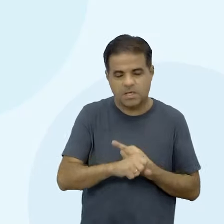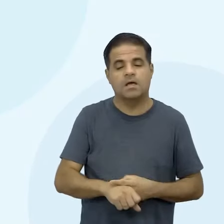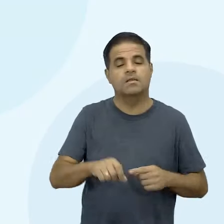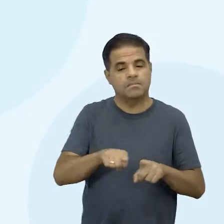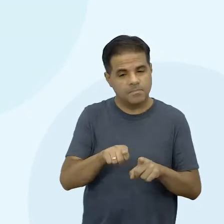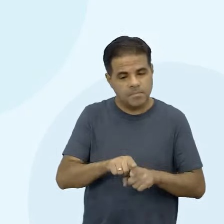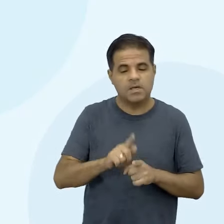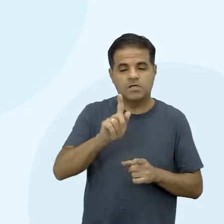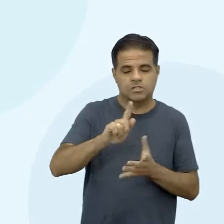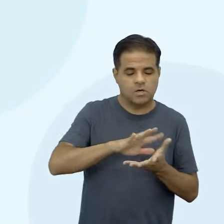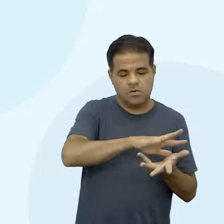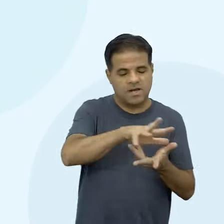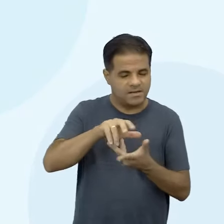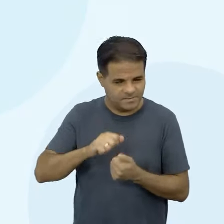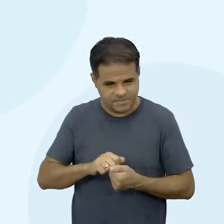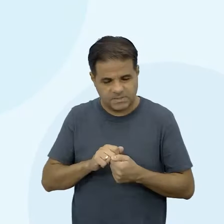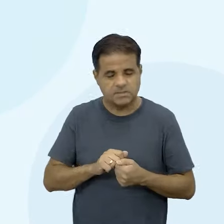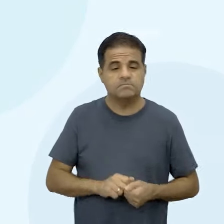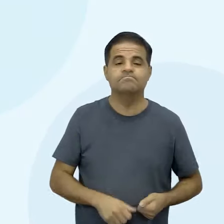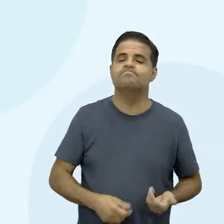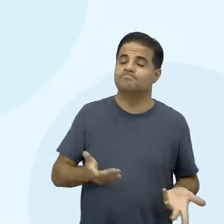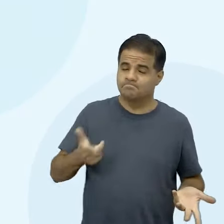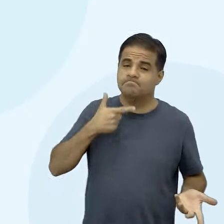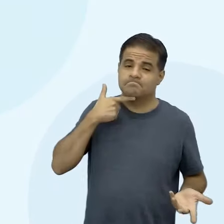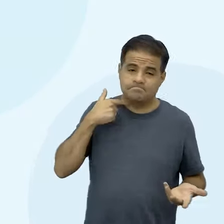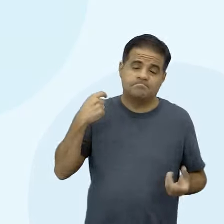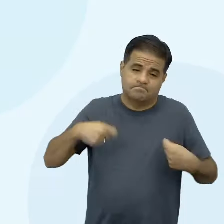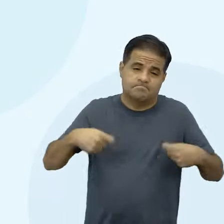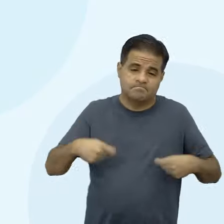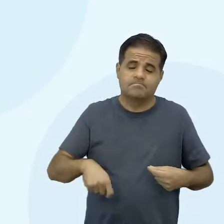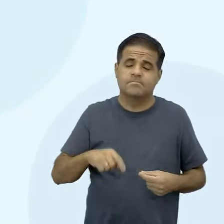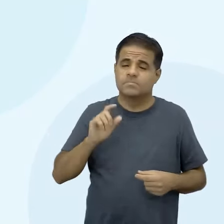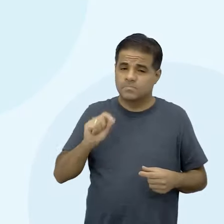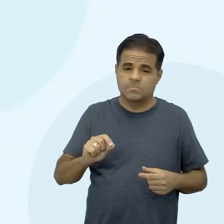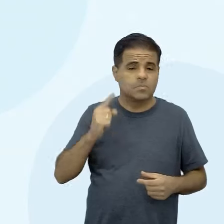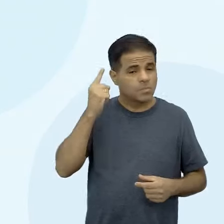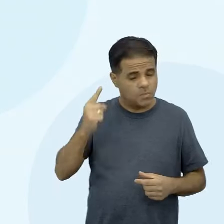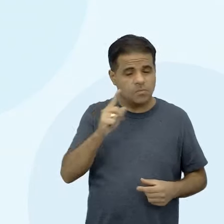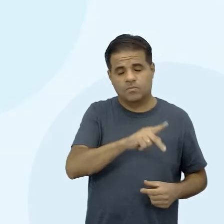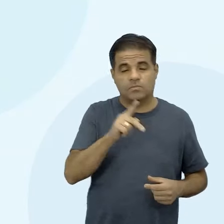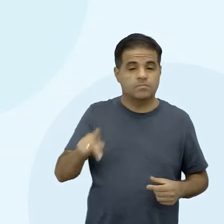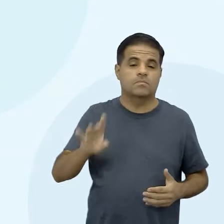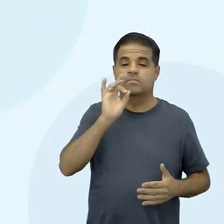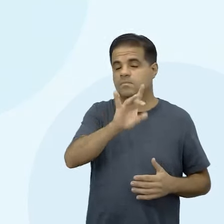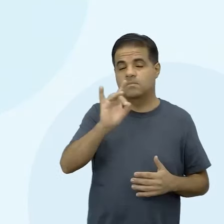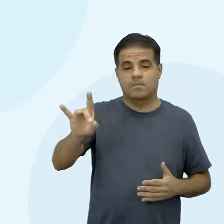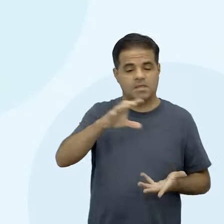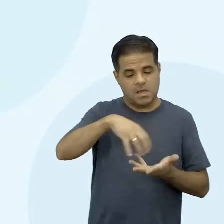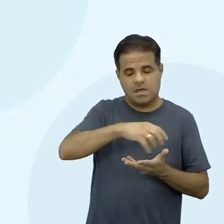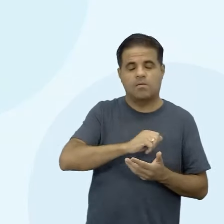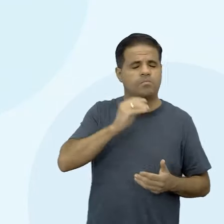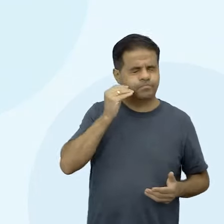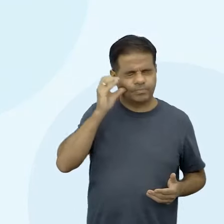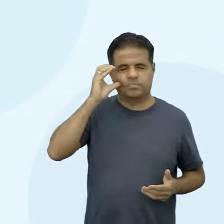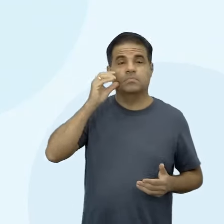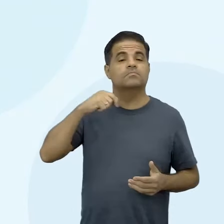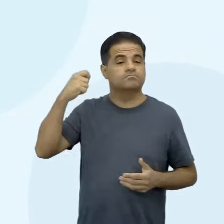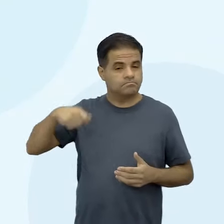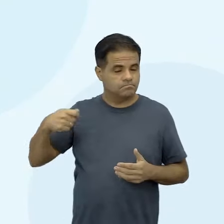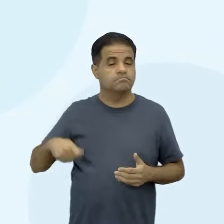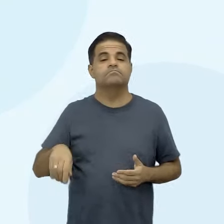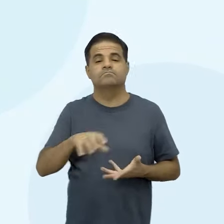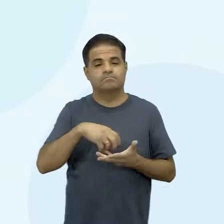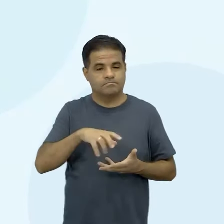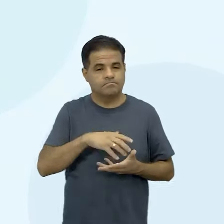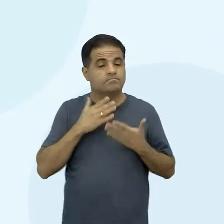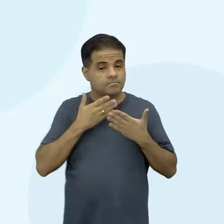sociologia e geografia. É desejável ter pelo menos um professor de cada área do conhecimento